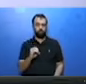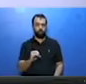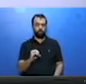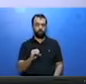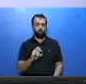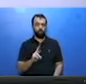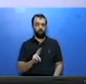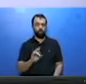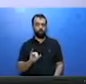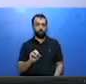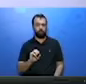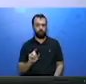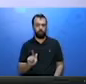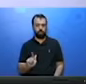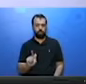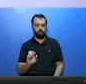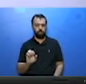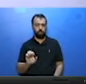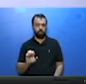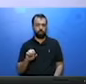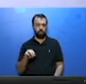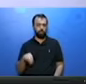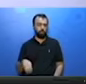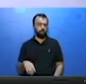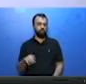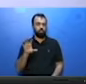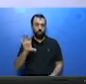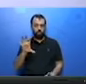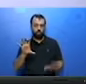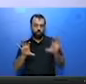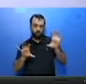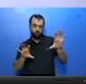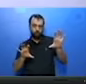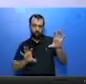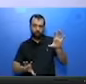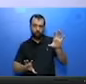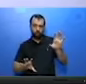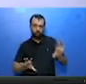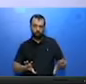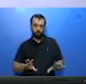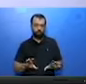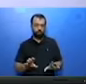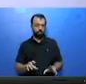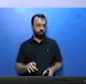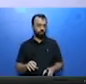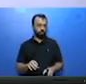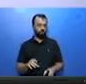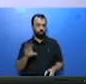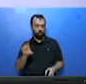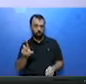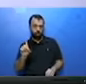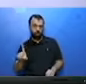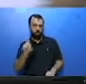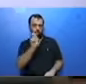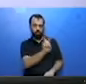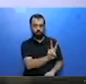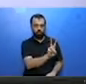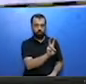segundo, terceiro e quarto quadrante. Eles contam no sentido anti-horário, né? Daqui para